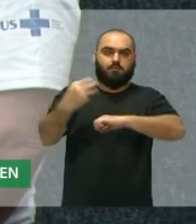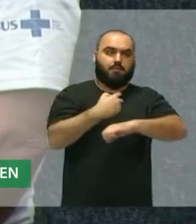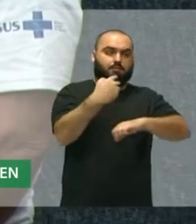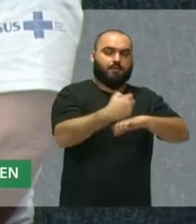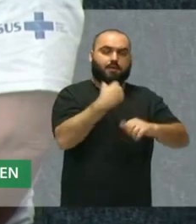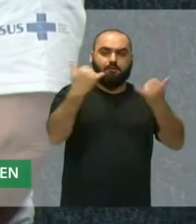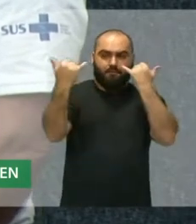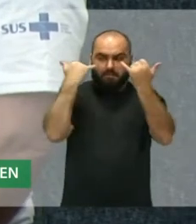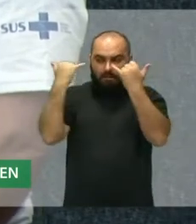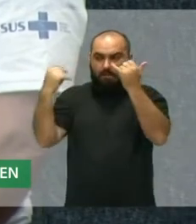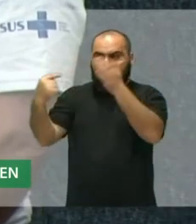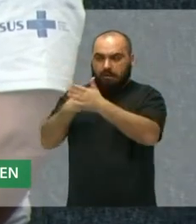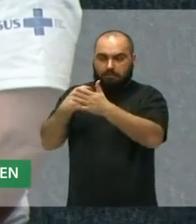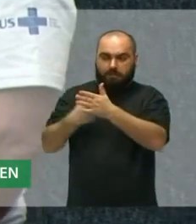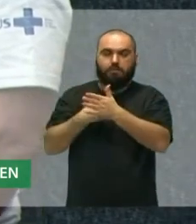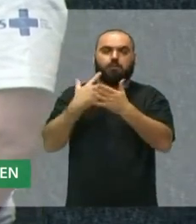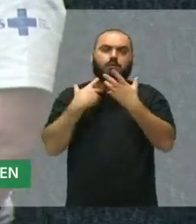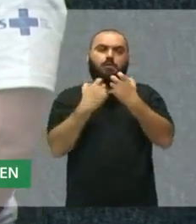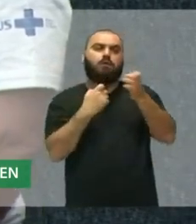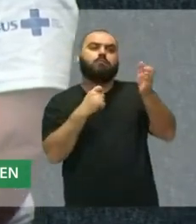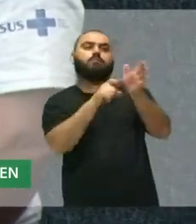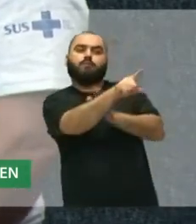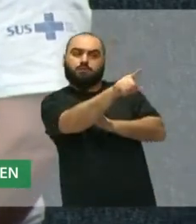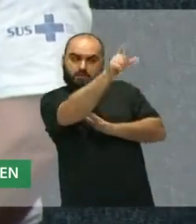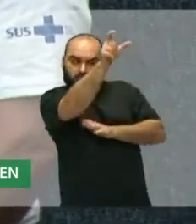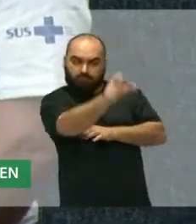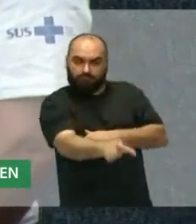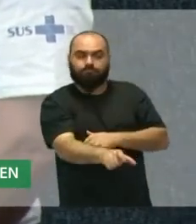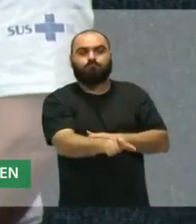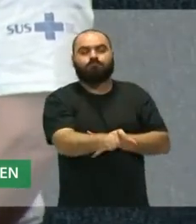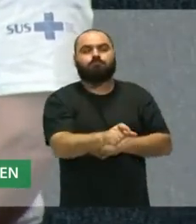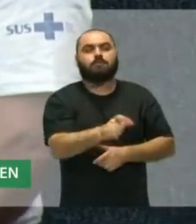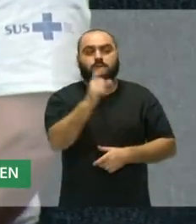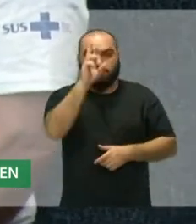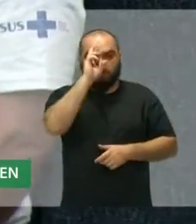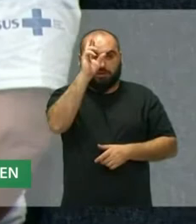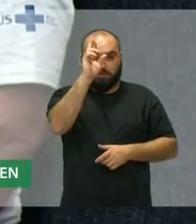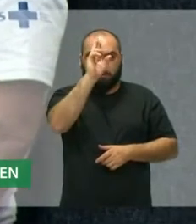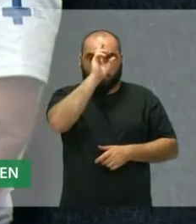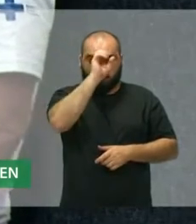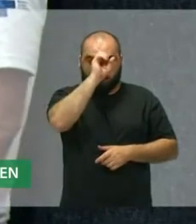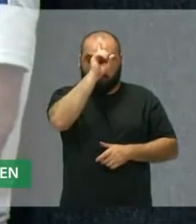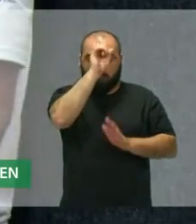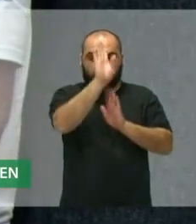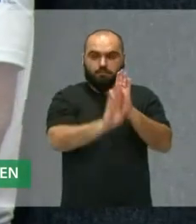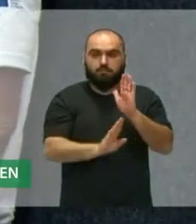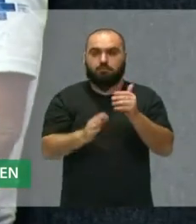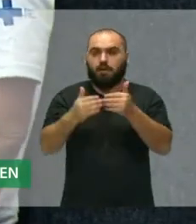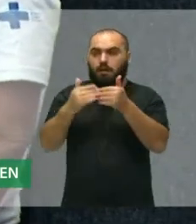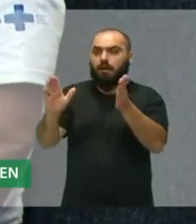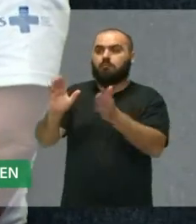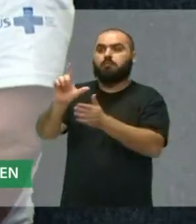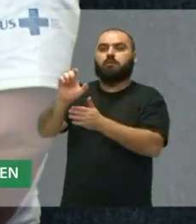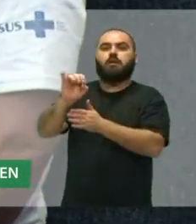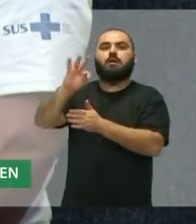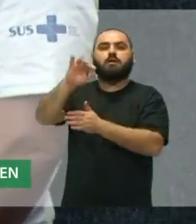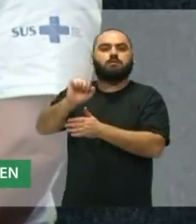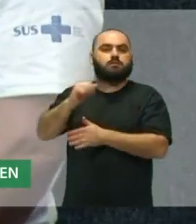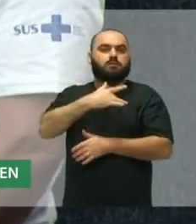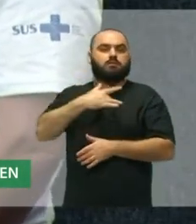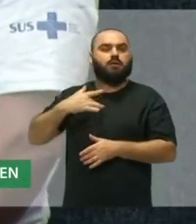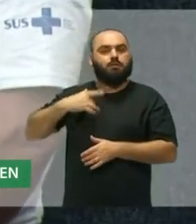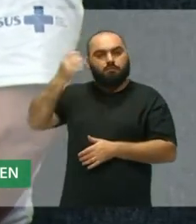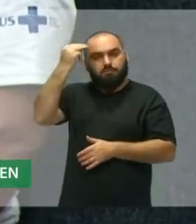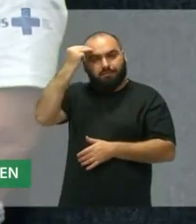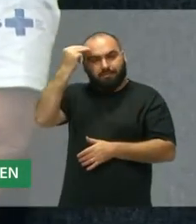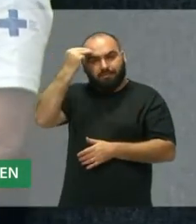informações e perguntas. Então, eu poderia perguntar para a irmã a questão da não abertura de leito de saúde mental no hospital,